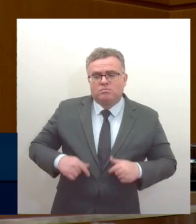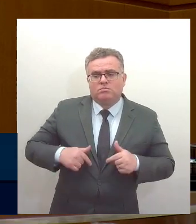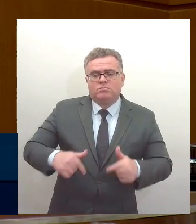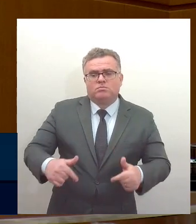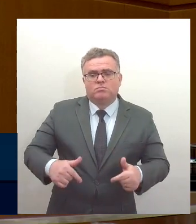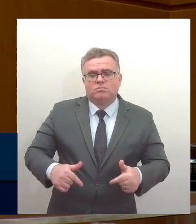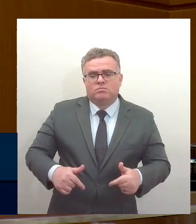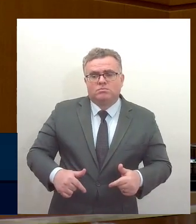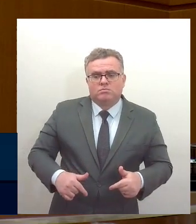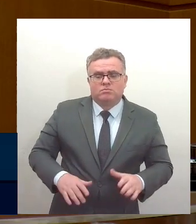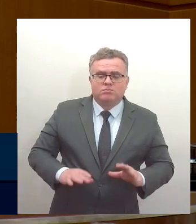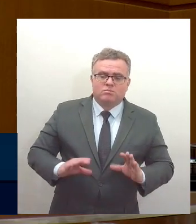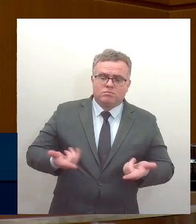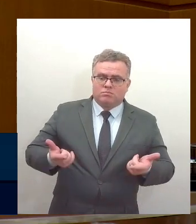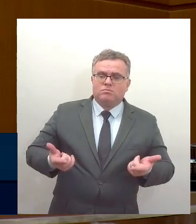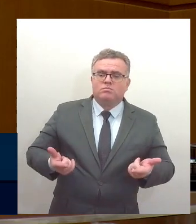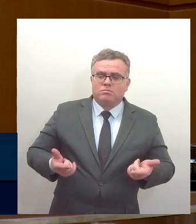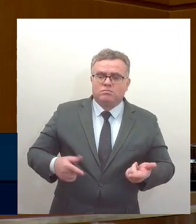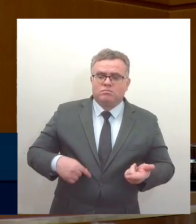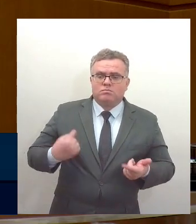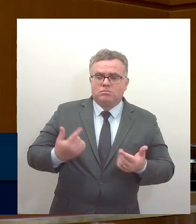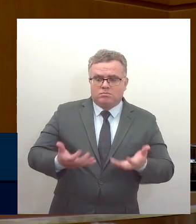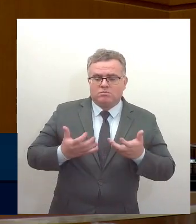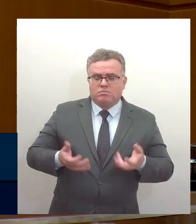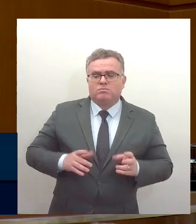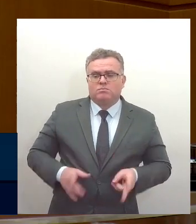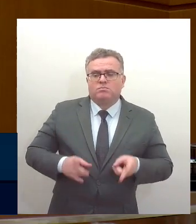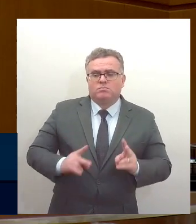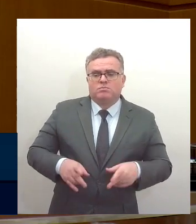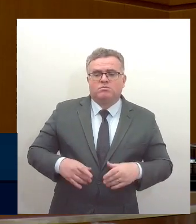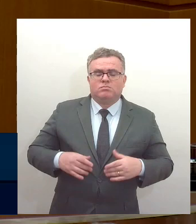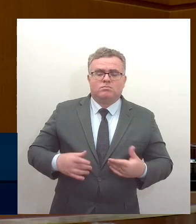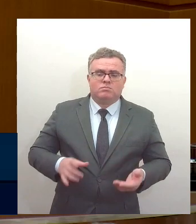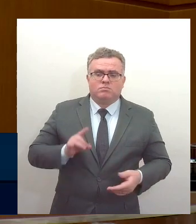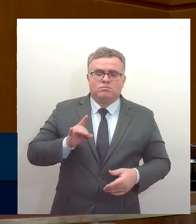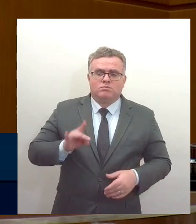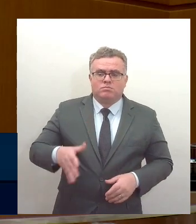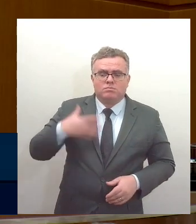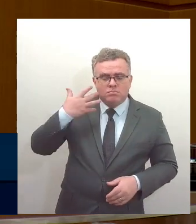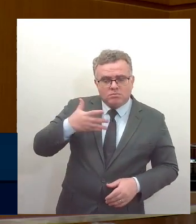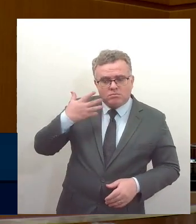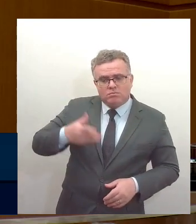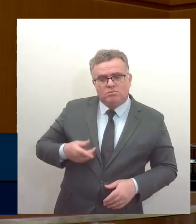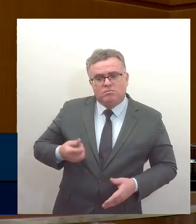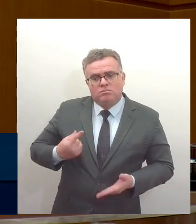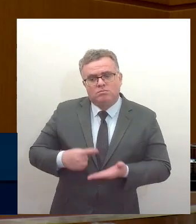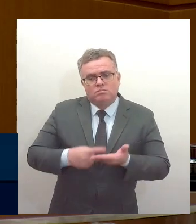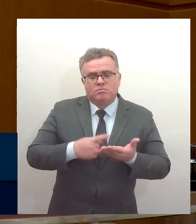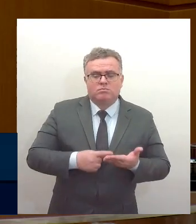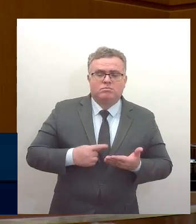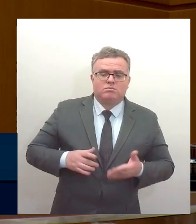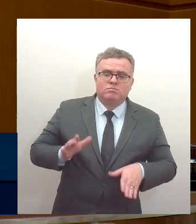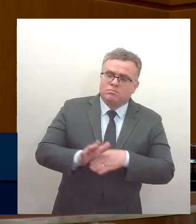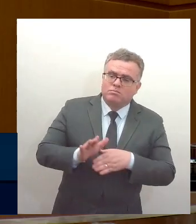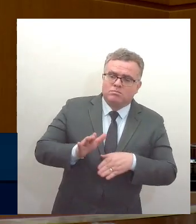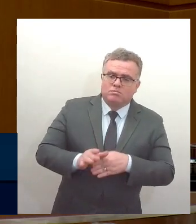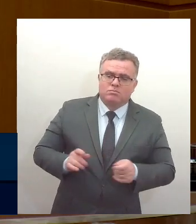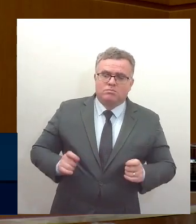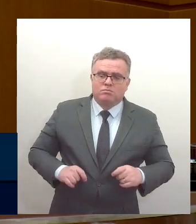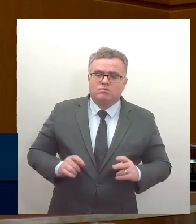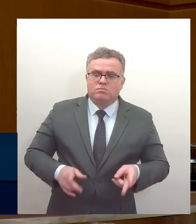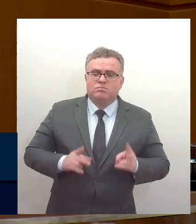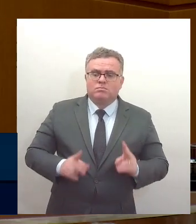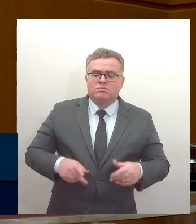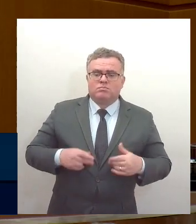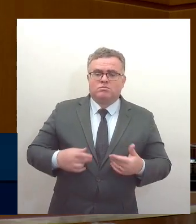Não é aquela atitude para ficar só no discurso. Vamos todo mundo ajudar, contribuir, independente de sigla partidária, independente de